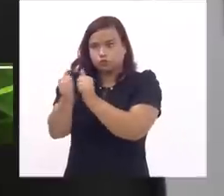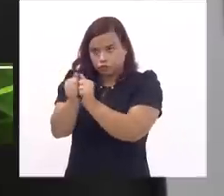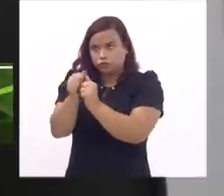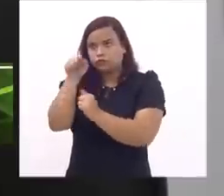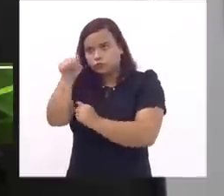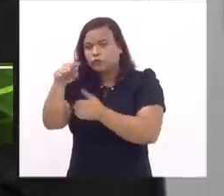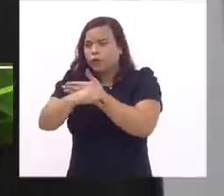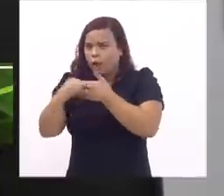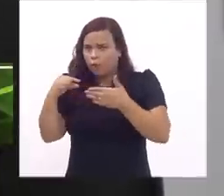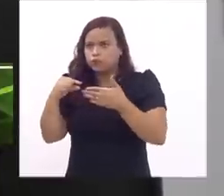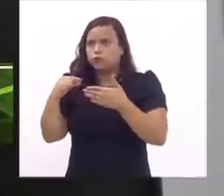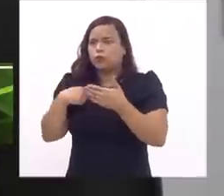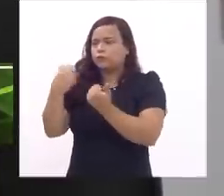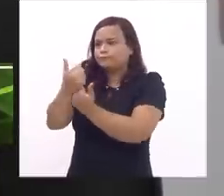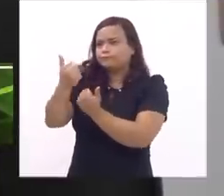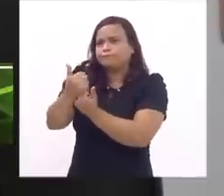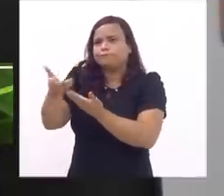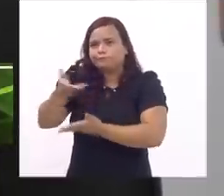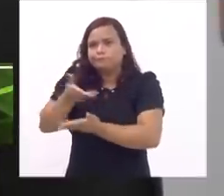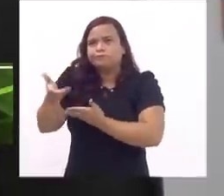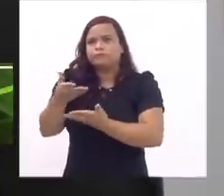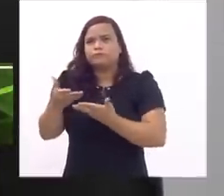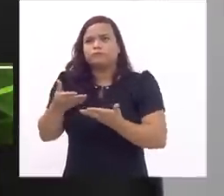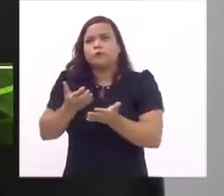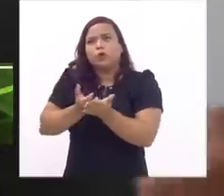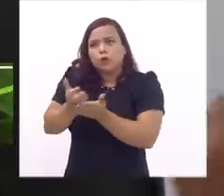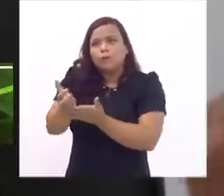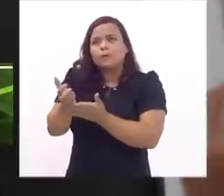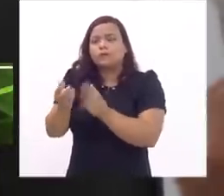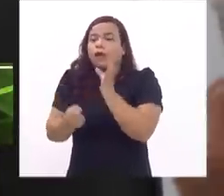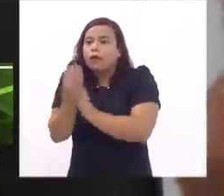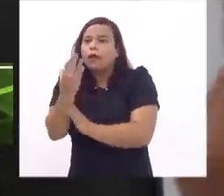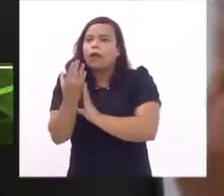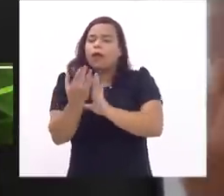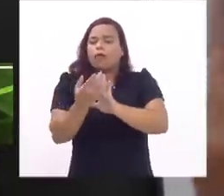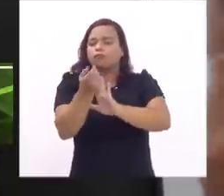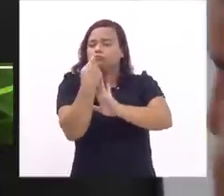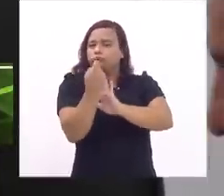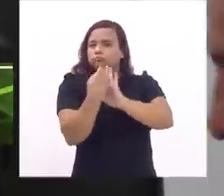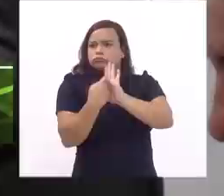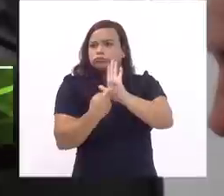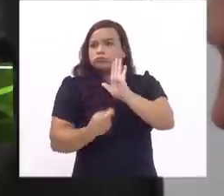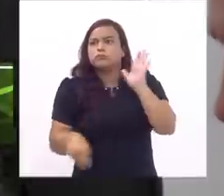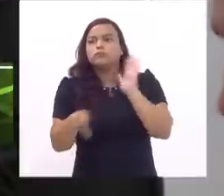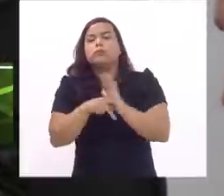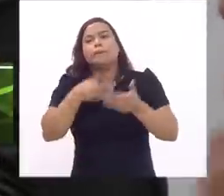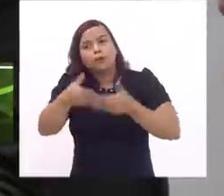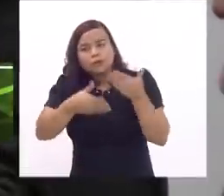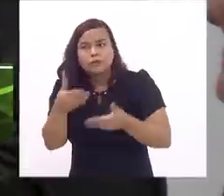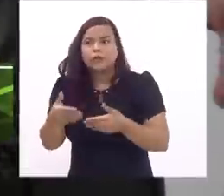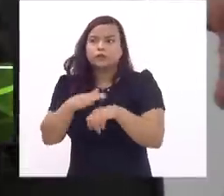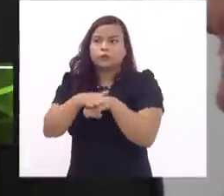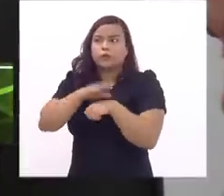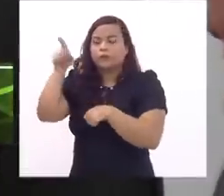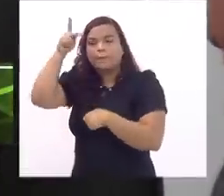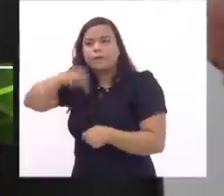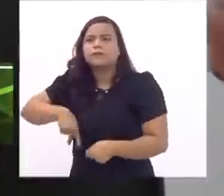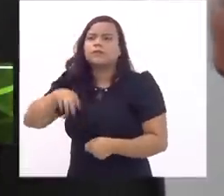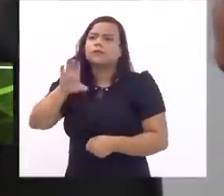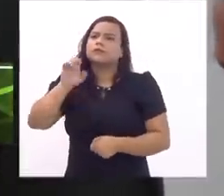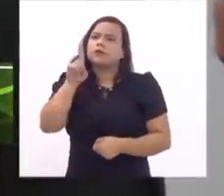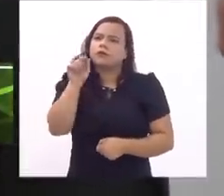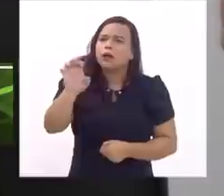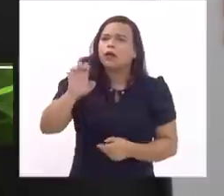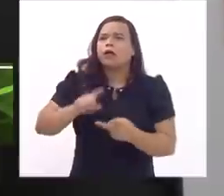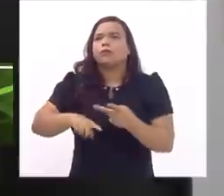pelos demais, em fazer em começar a desenhar um esboço desse processo, em dialogar com o presidente da SEDAE, em fazer esse